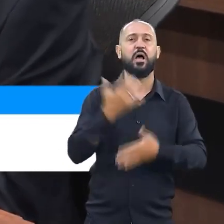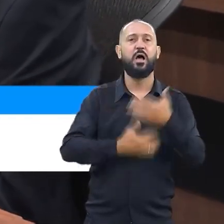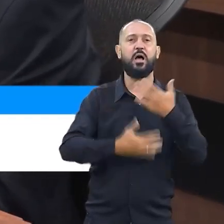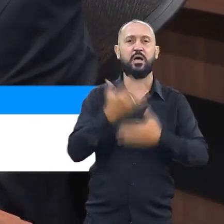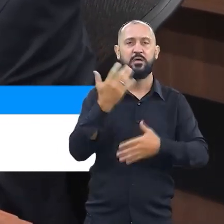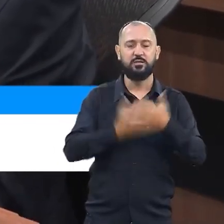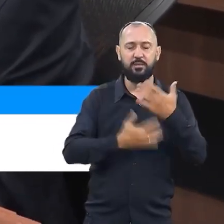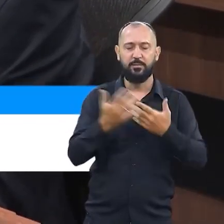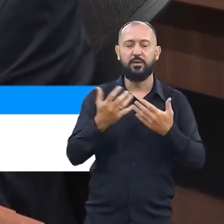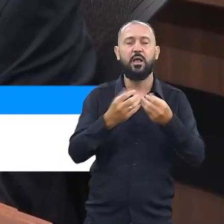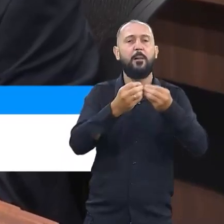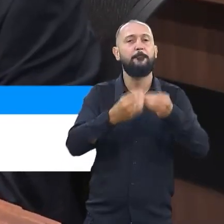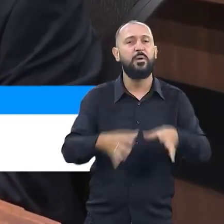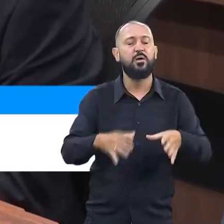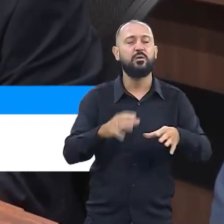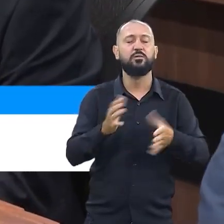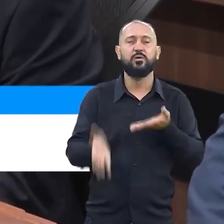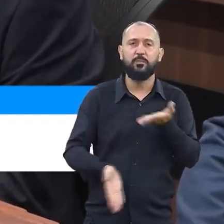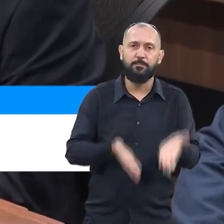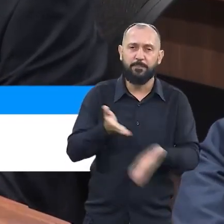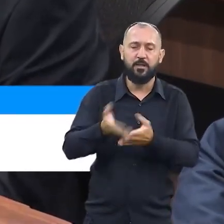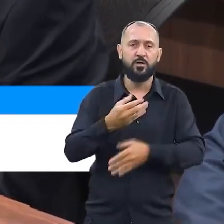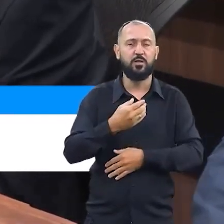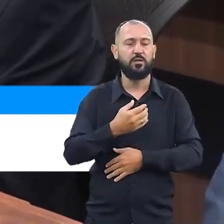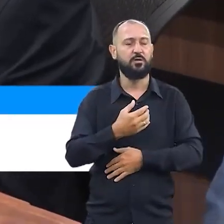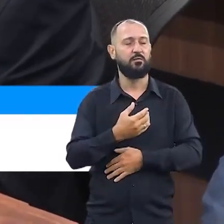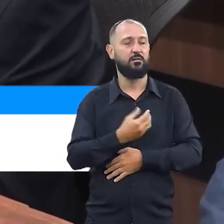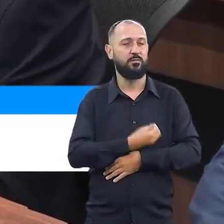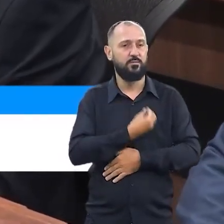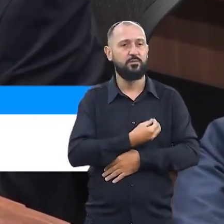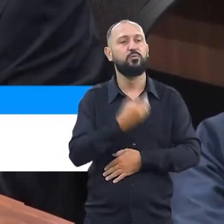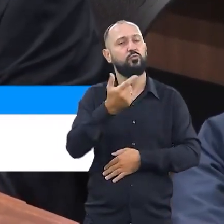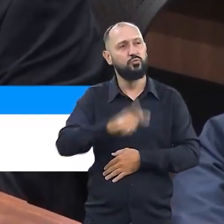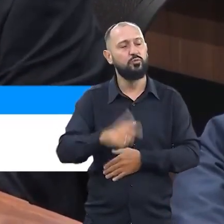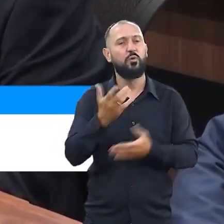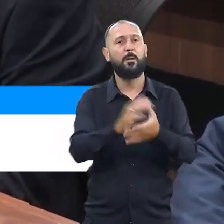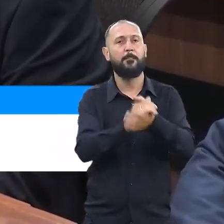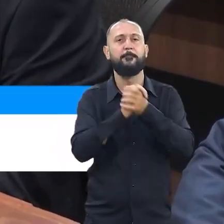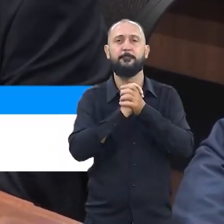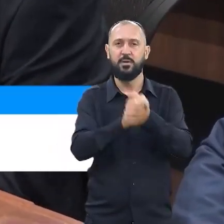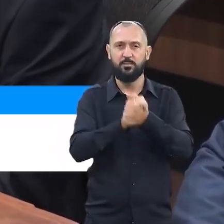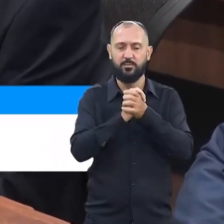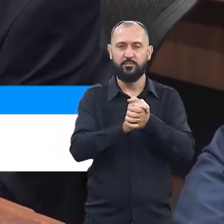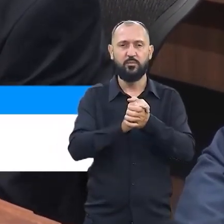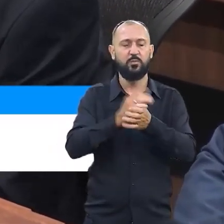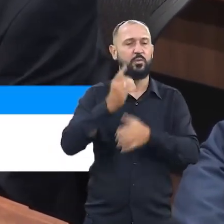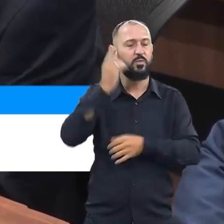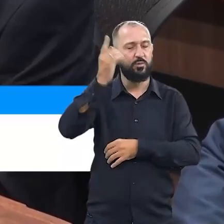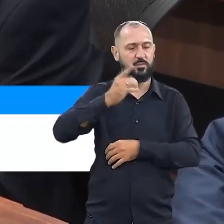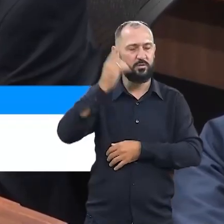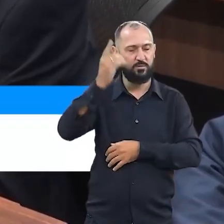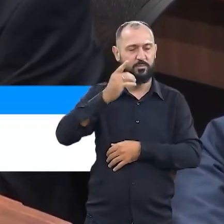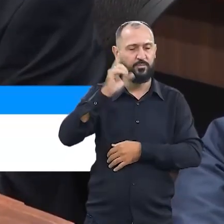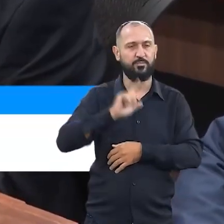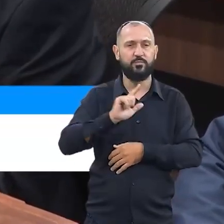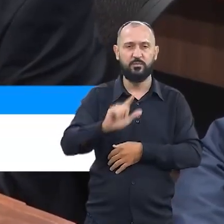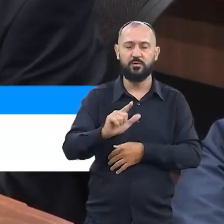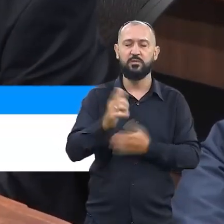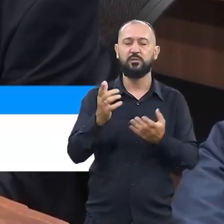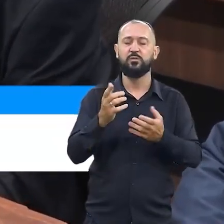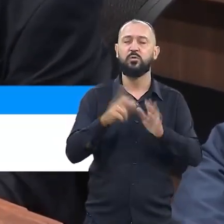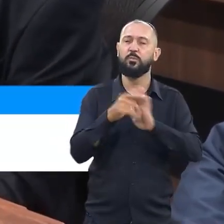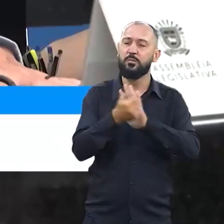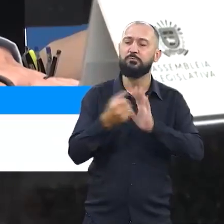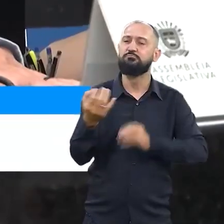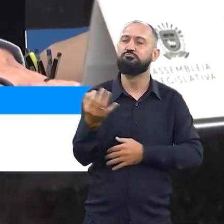acabam atrapalhando e muitas vezes prejudicando o tratamento e prejudicando as famílias. Queria mais uma vez parabenizar, deputado Lucas de Lima,